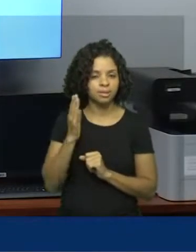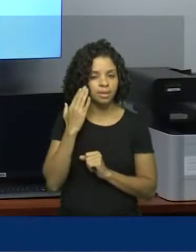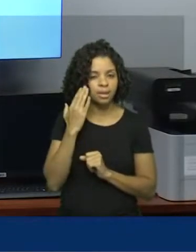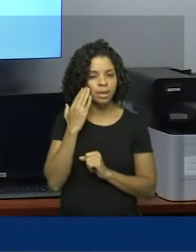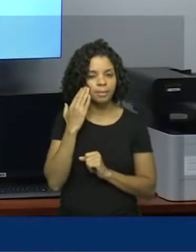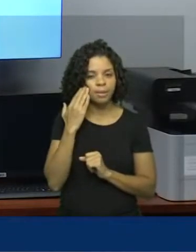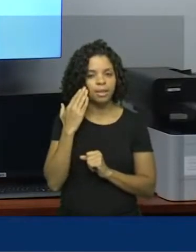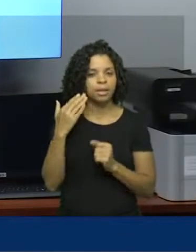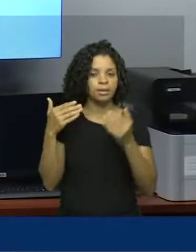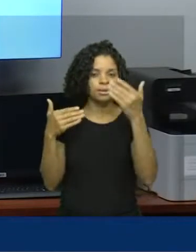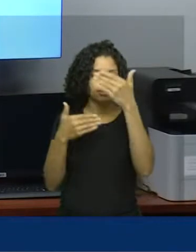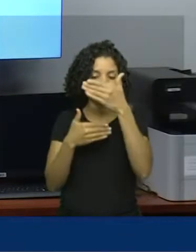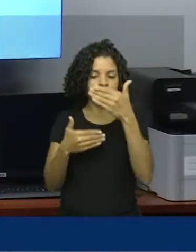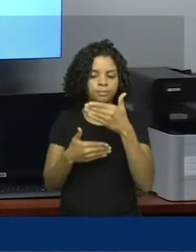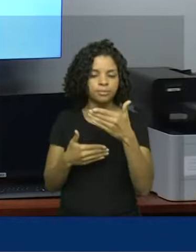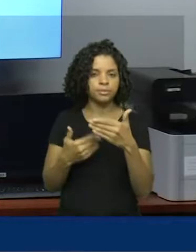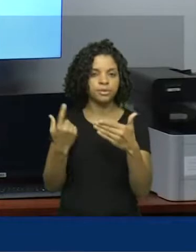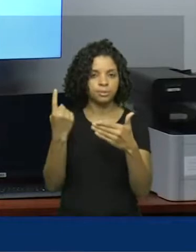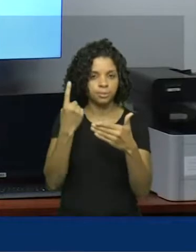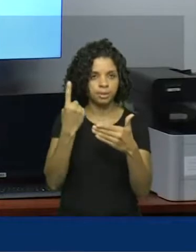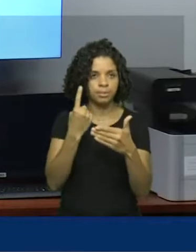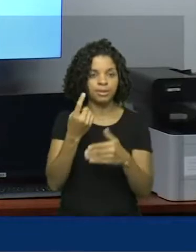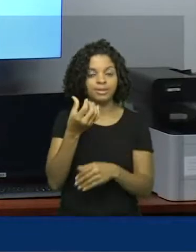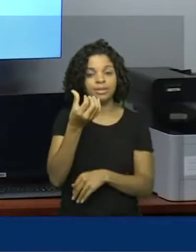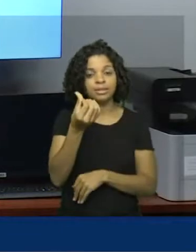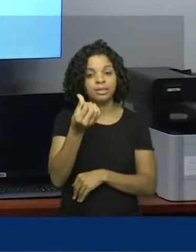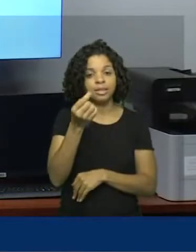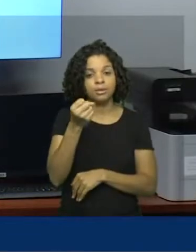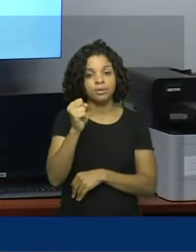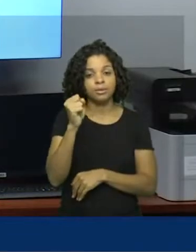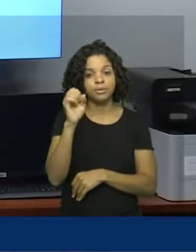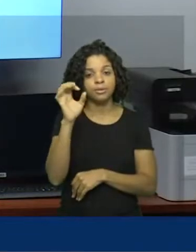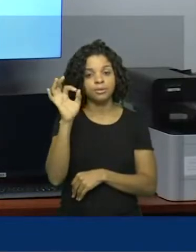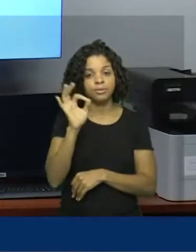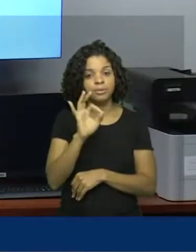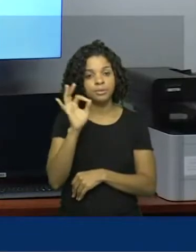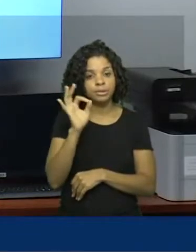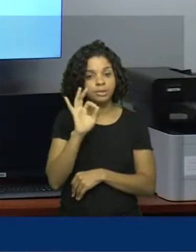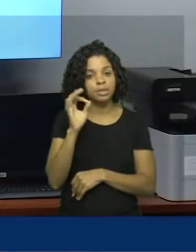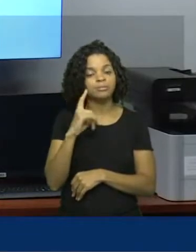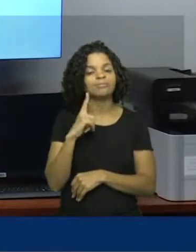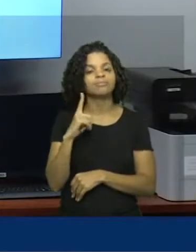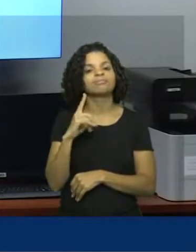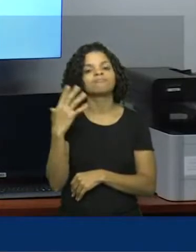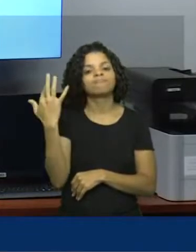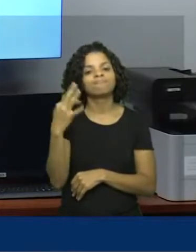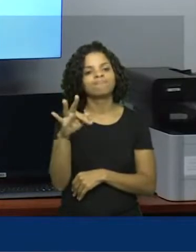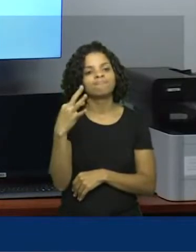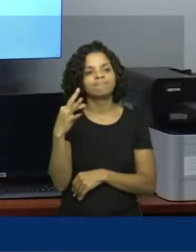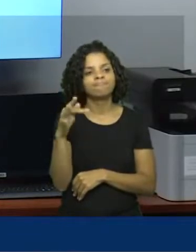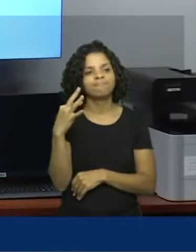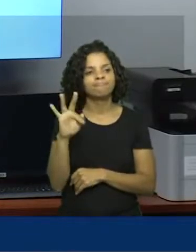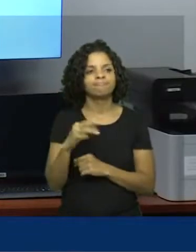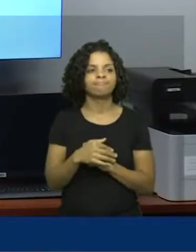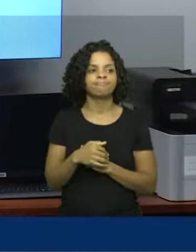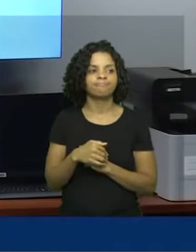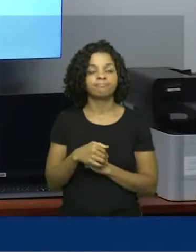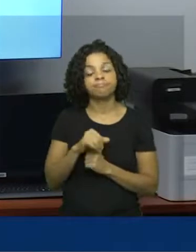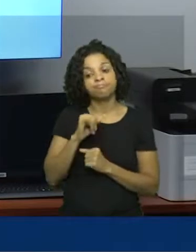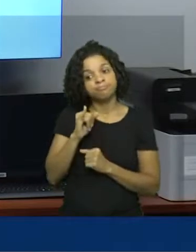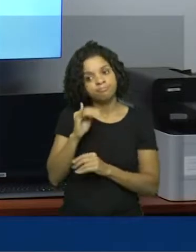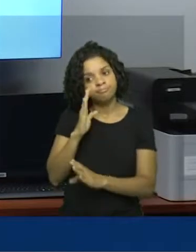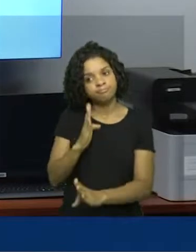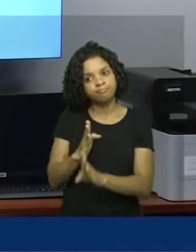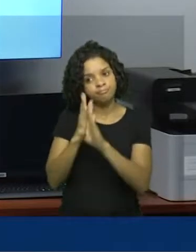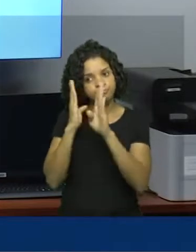até 68,4% das crianças e adolescentes com hipermobilidade têm dor. Então, uma vez identificado